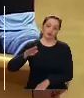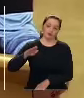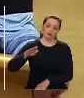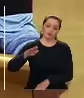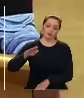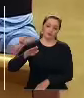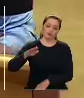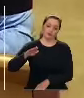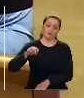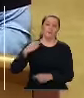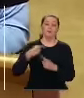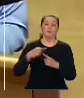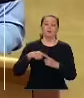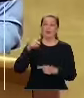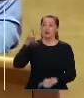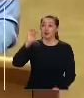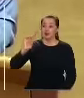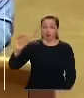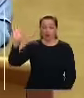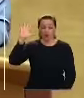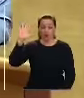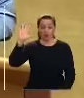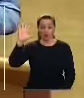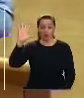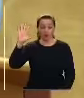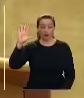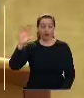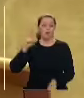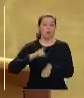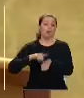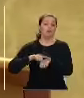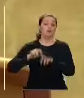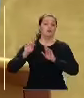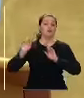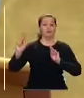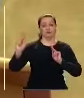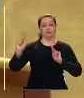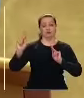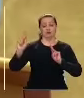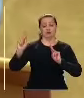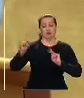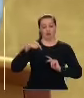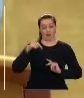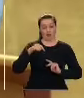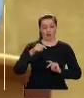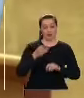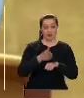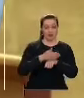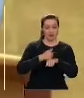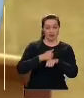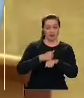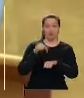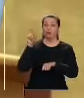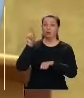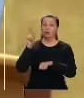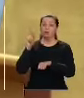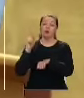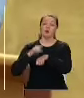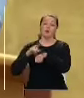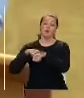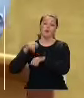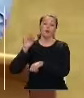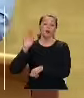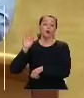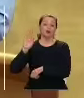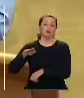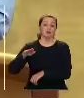Daqui para a Europa, o tempo já é diferente. Lá já é mais tarde, aqui está mais cedo. Não é assim? Se